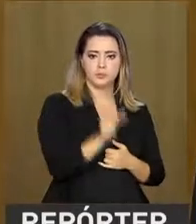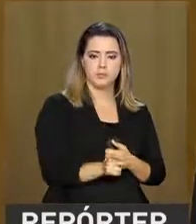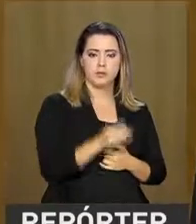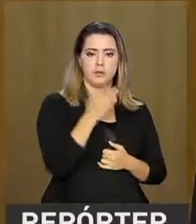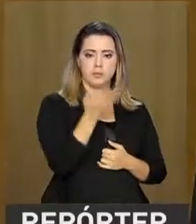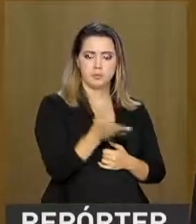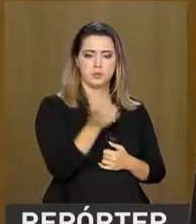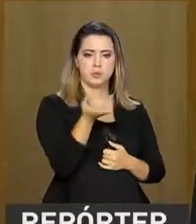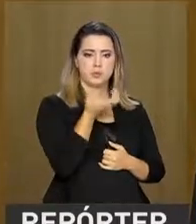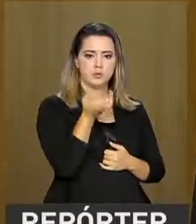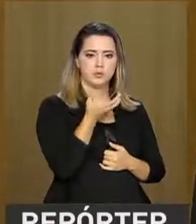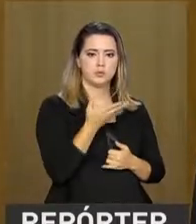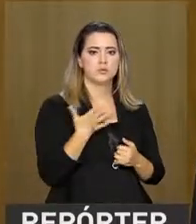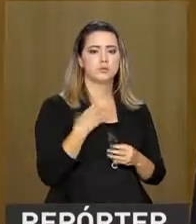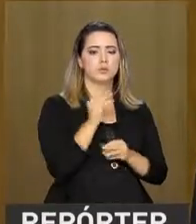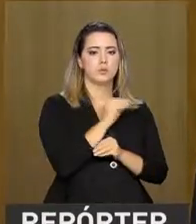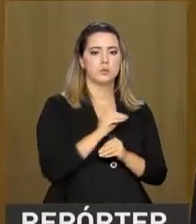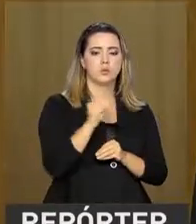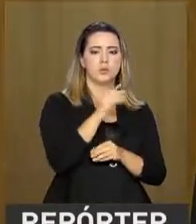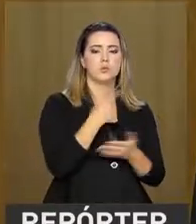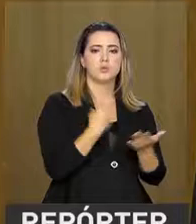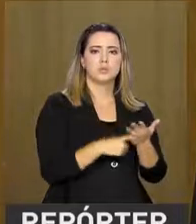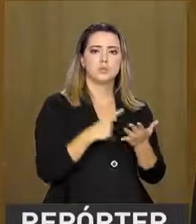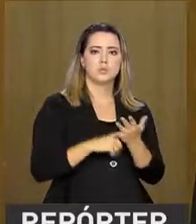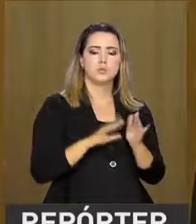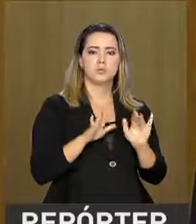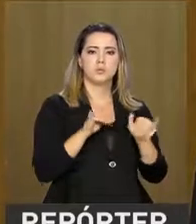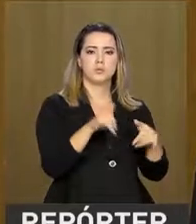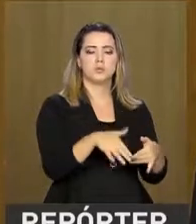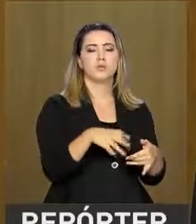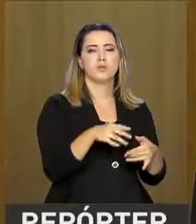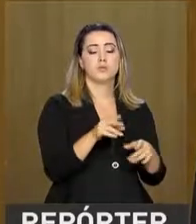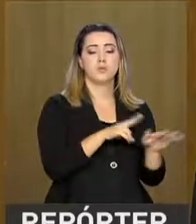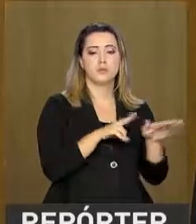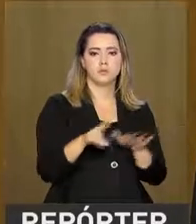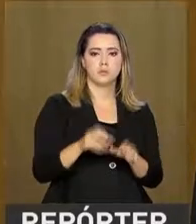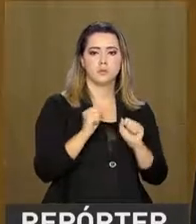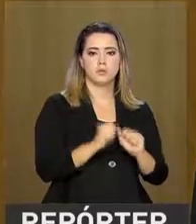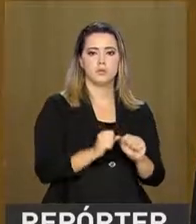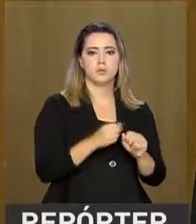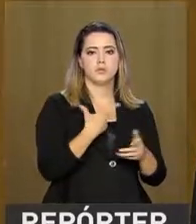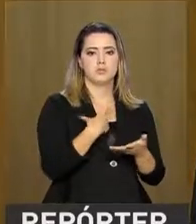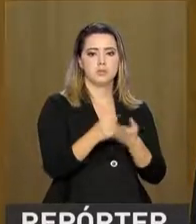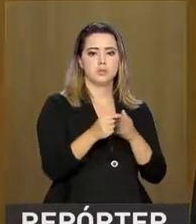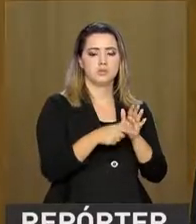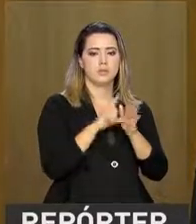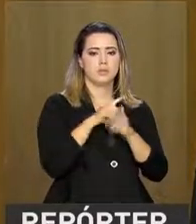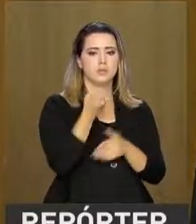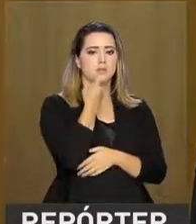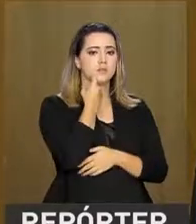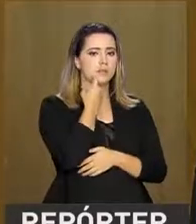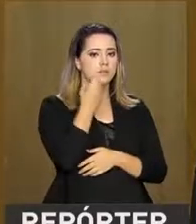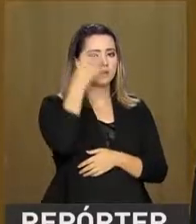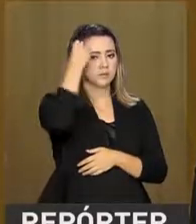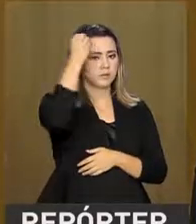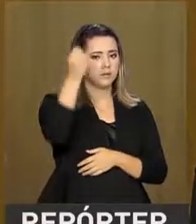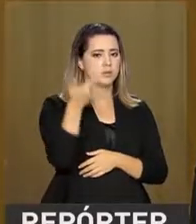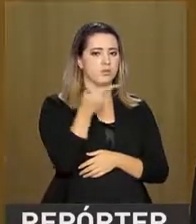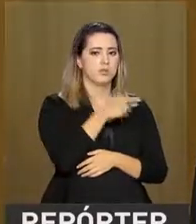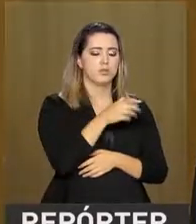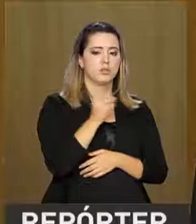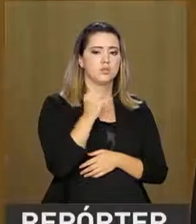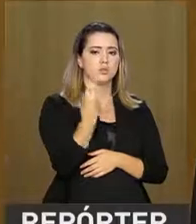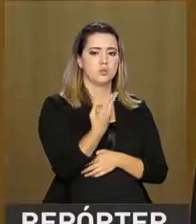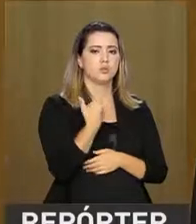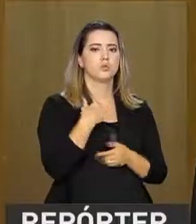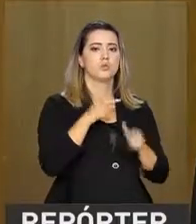você precisa atender um compromisso no fim de semana, precisa sair um pouco mais cedo na sexta-feira para fazer uma viagem ou algo parecido.